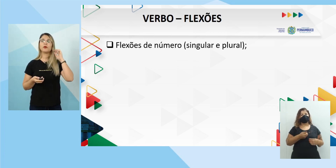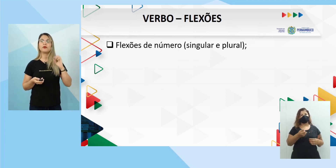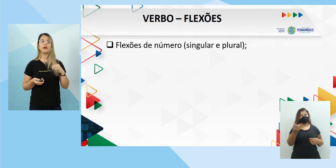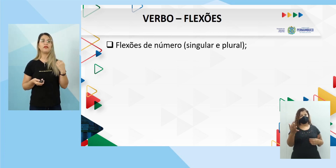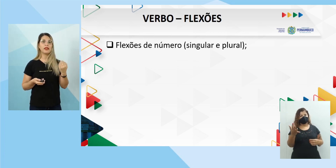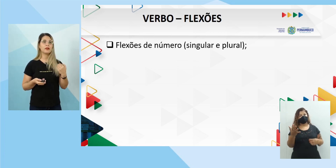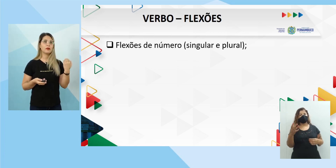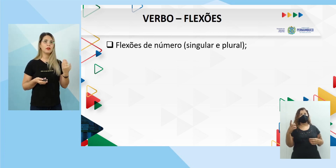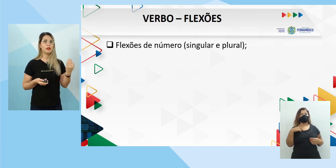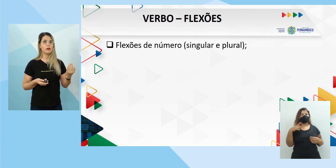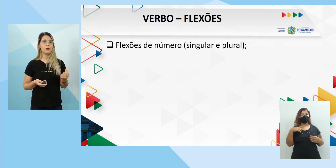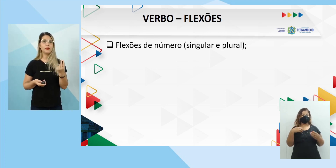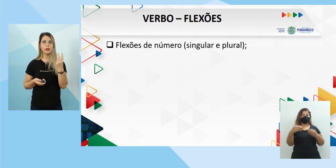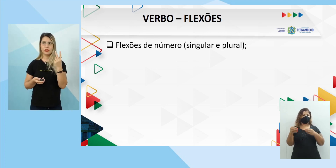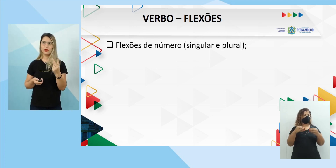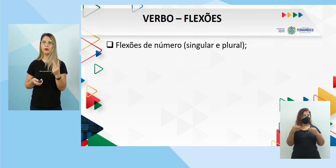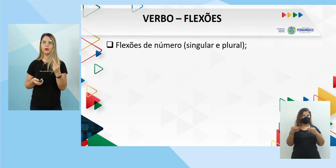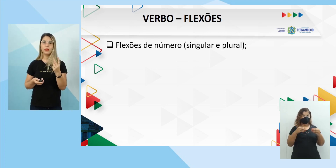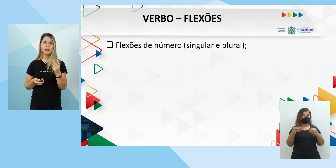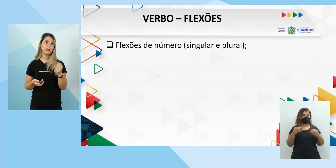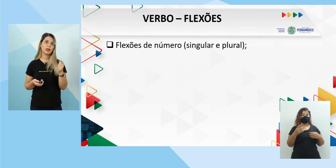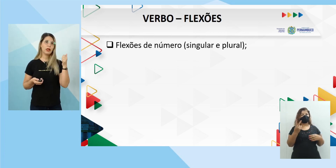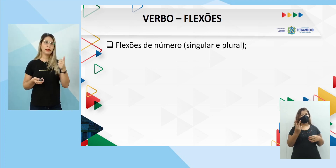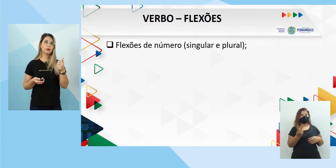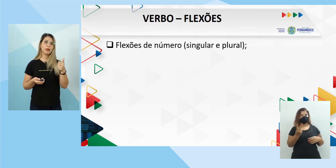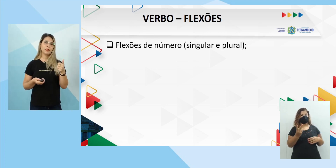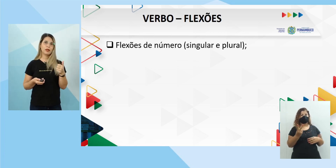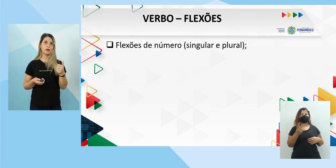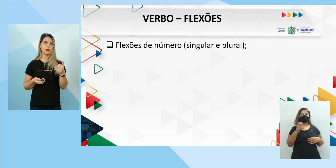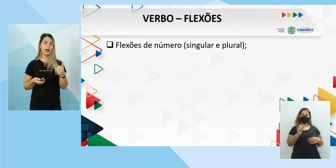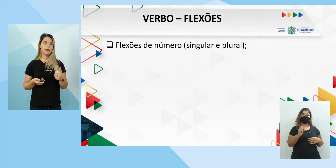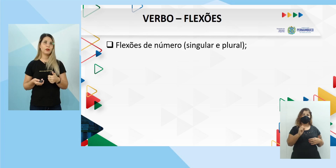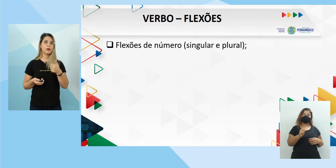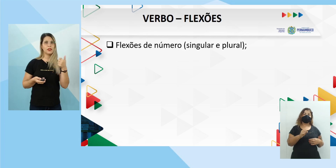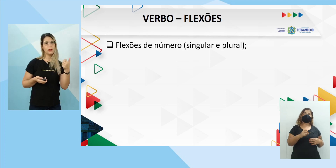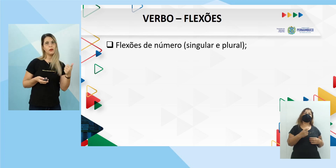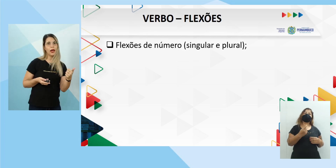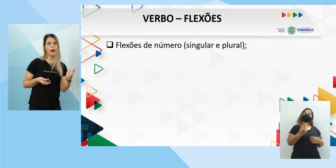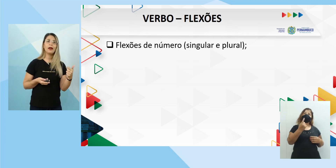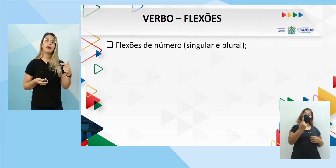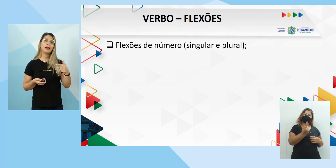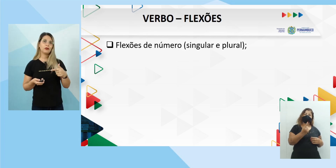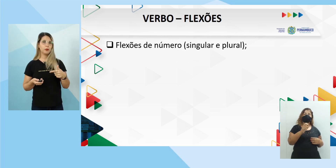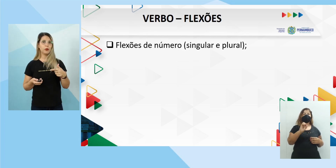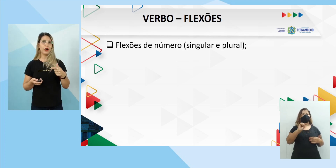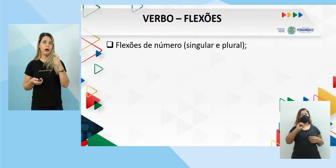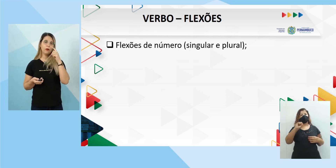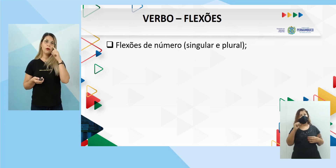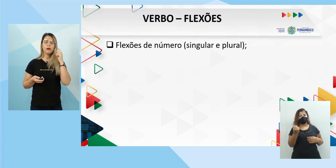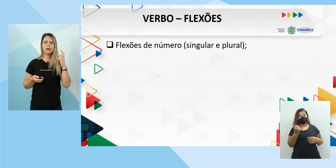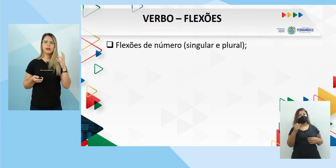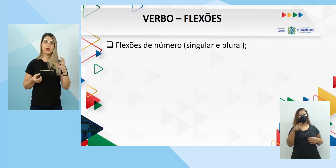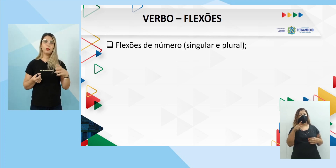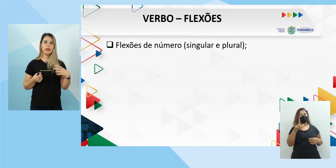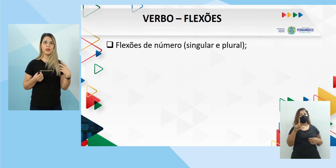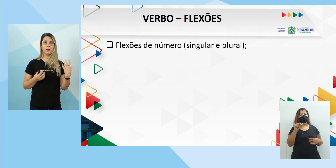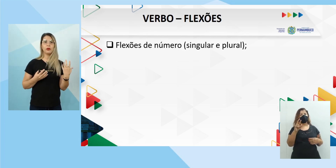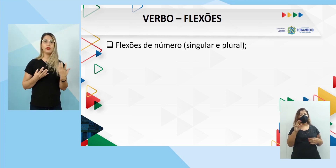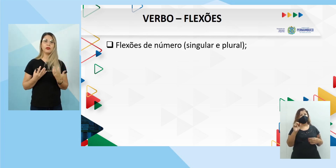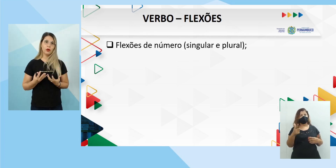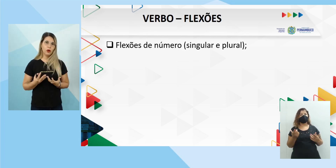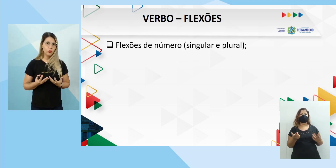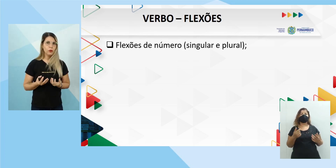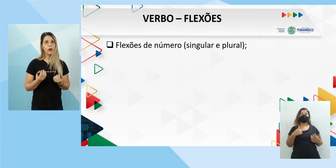eles possuem flexões de números, que são 2. Eles podem ser conjugados no singular e no plural. Quando eu digo, por